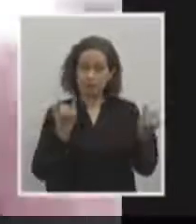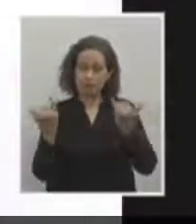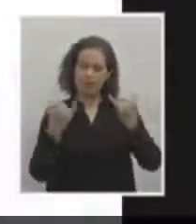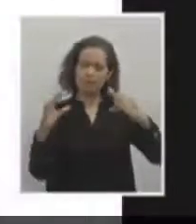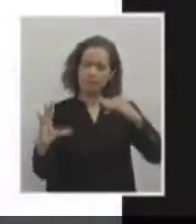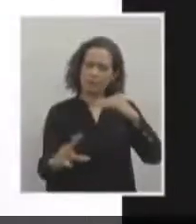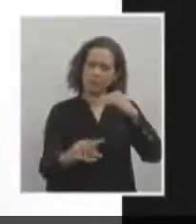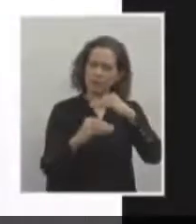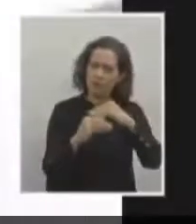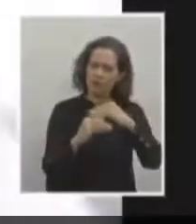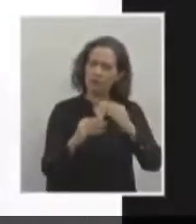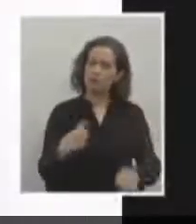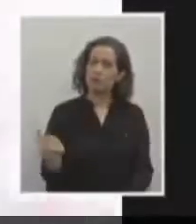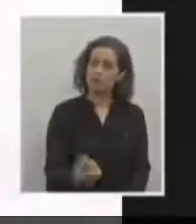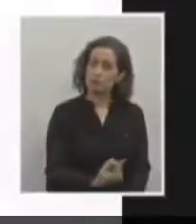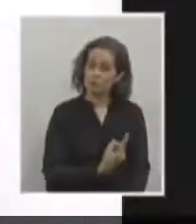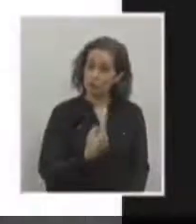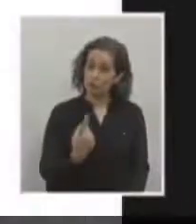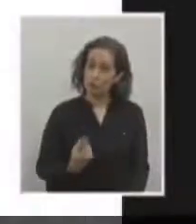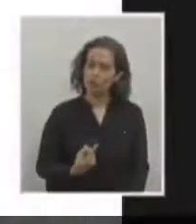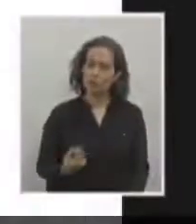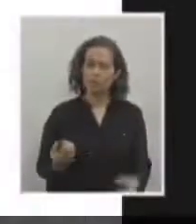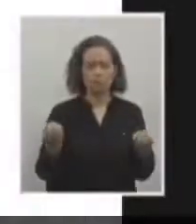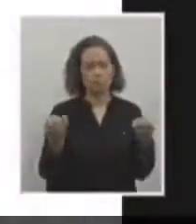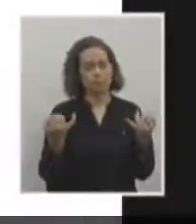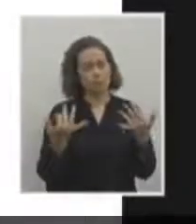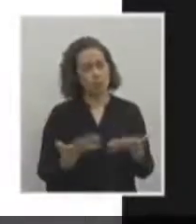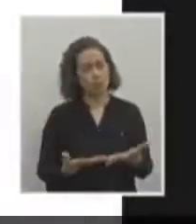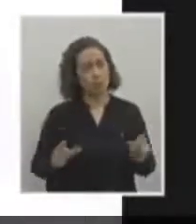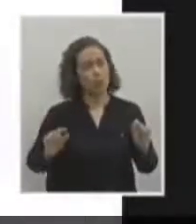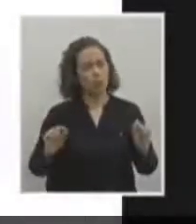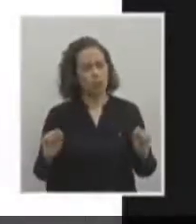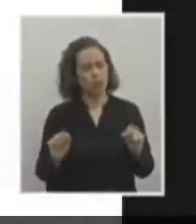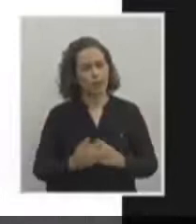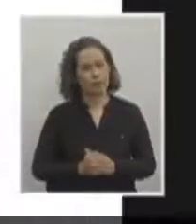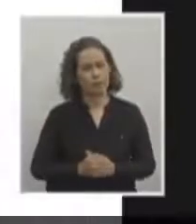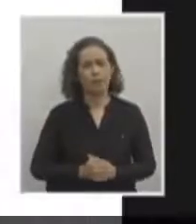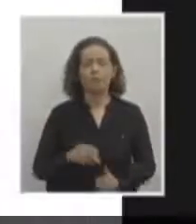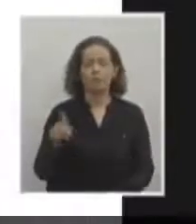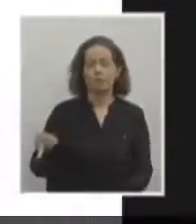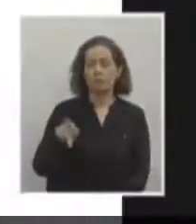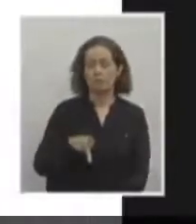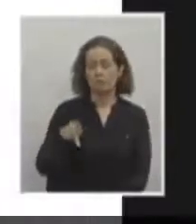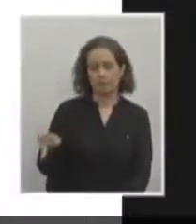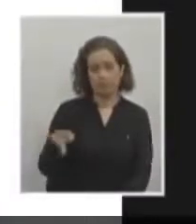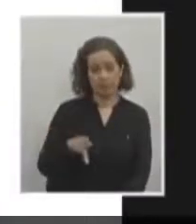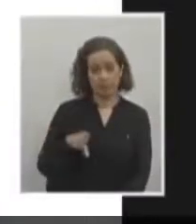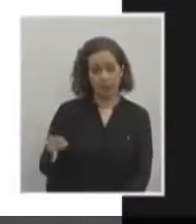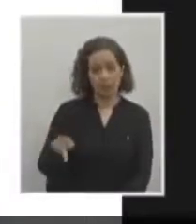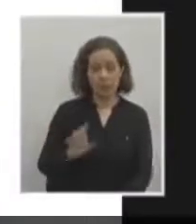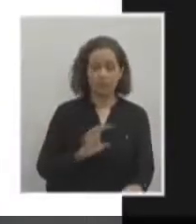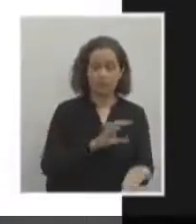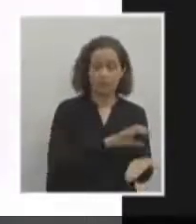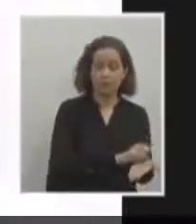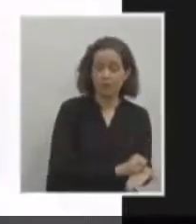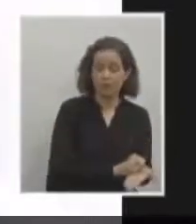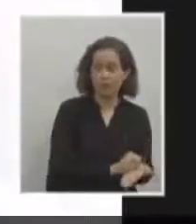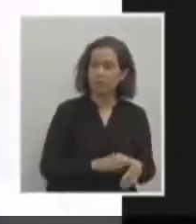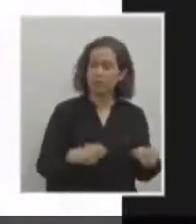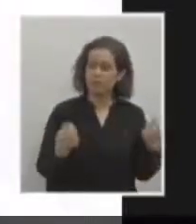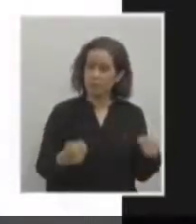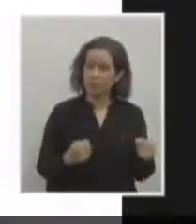a gente colocou a situação em que os professores efetivos podem assumir,